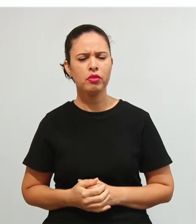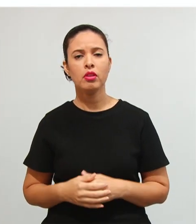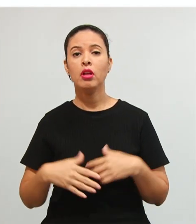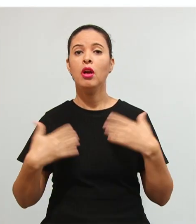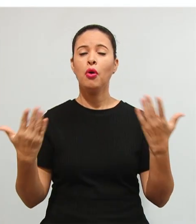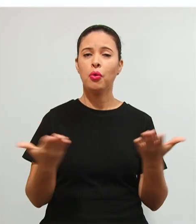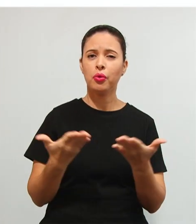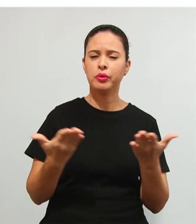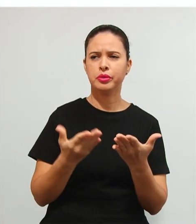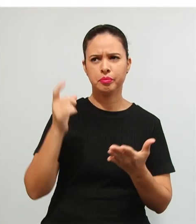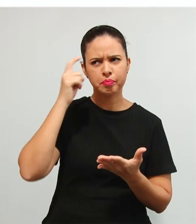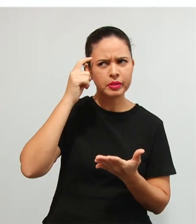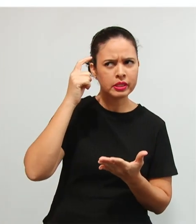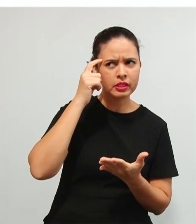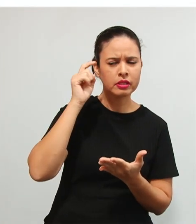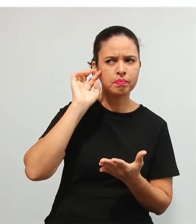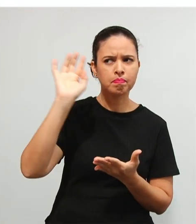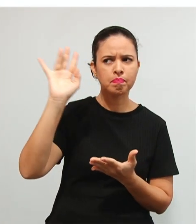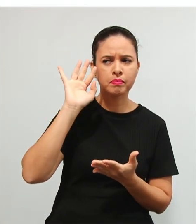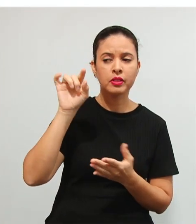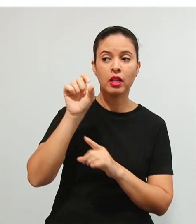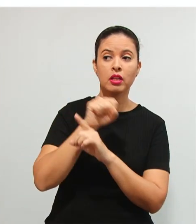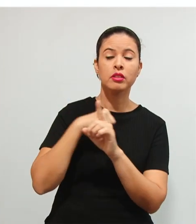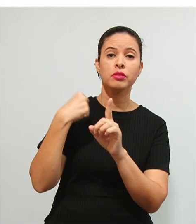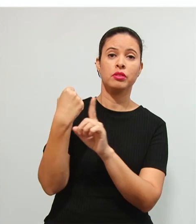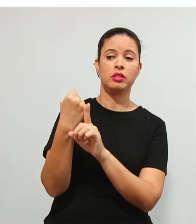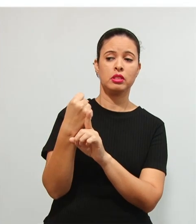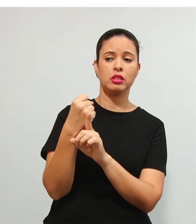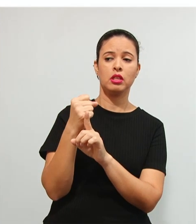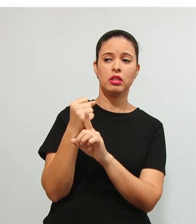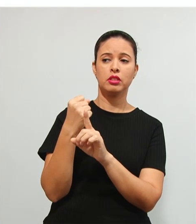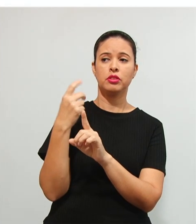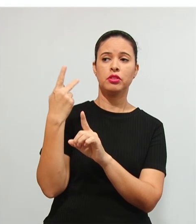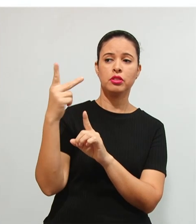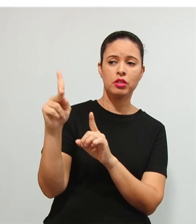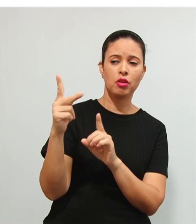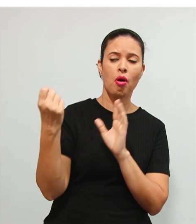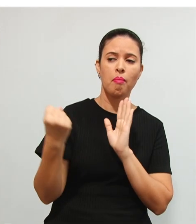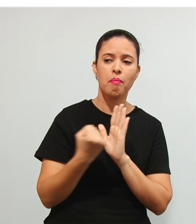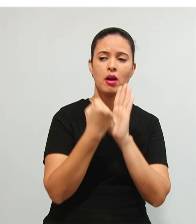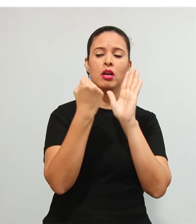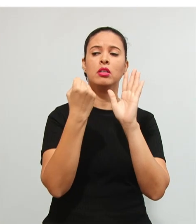precisa pensar também no impacto dessa tecnologia para a sociedade.